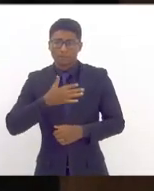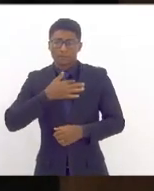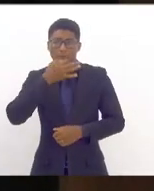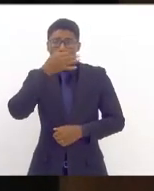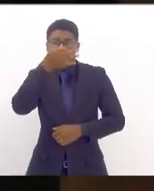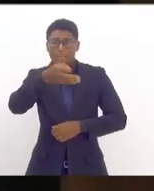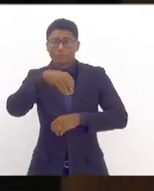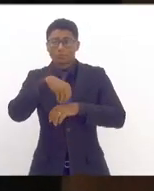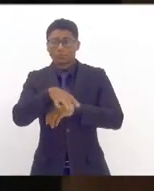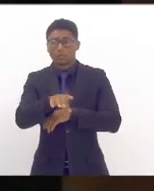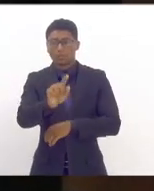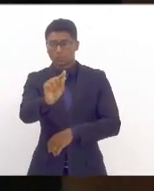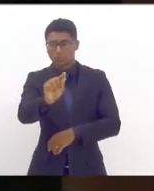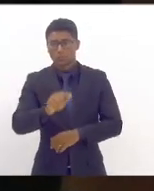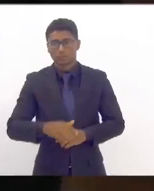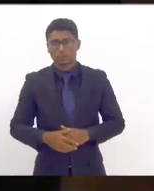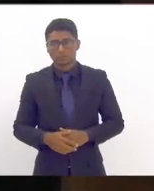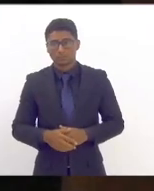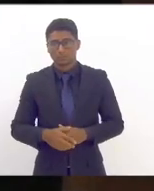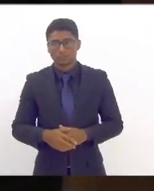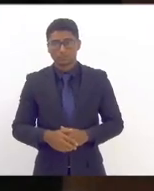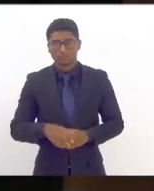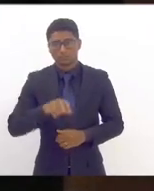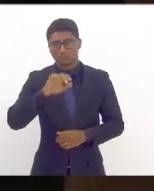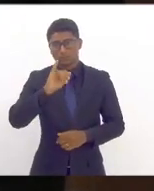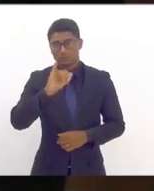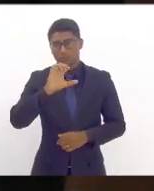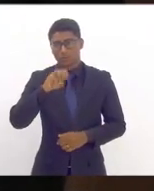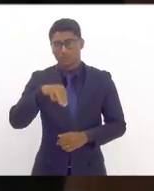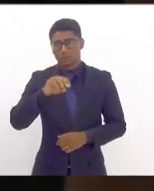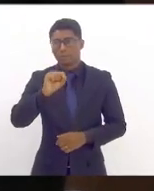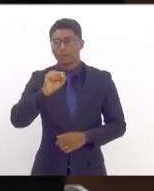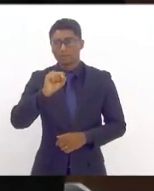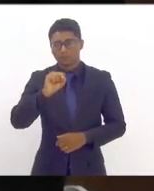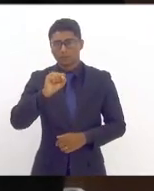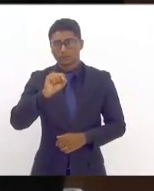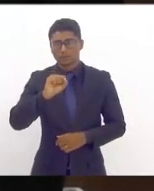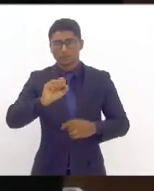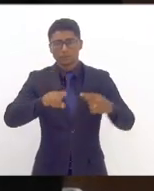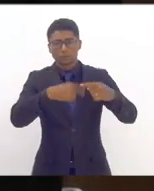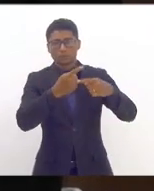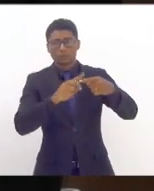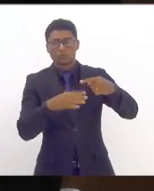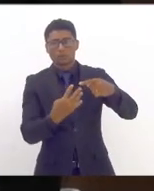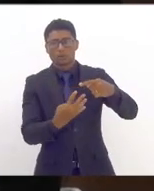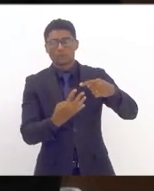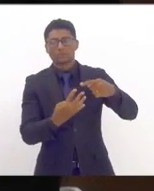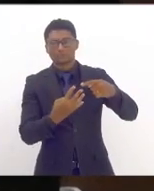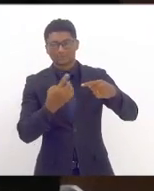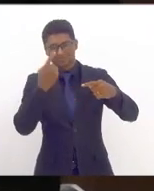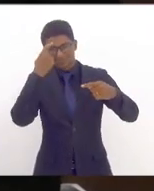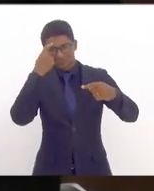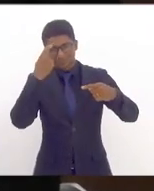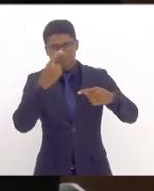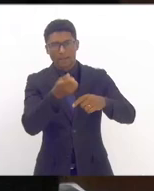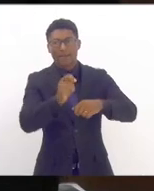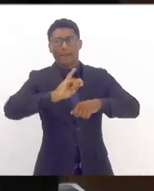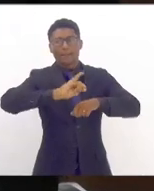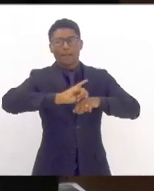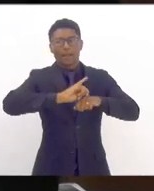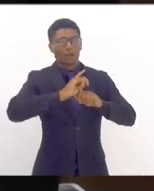faria é a questão do repasse do ICM em cima do 1/4 do ICMS que a discussão com a capital